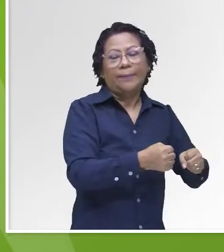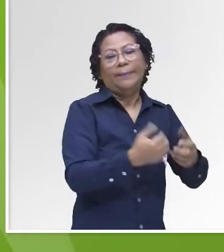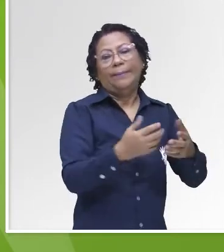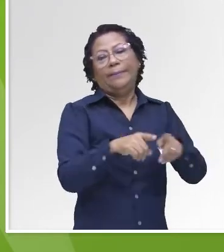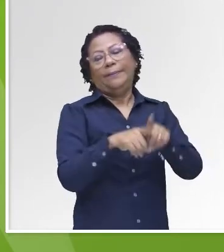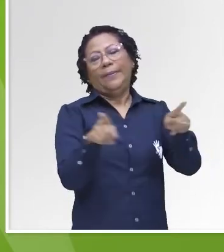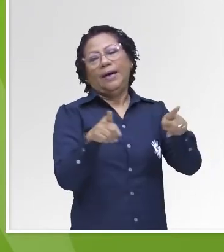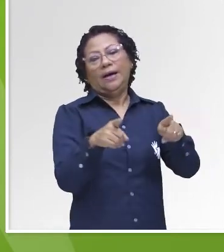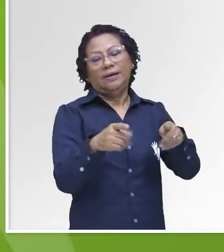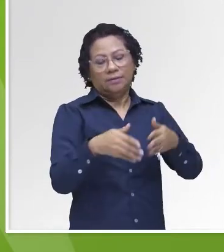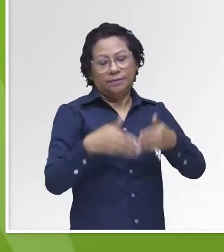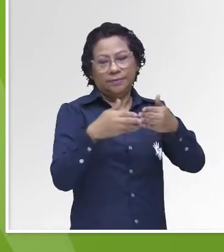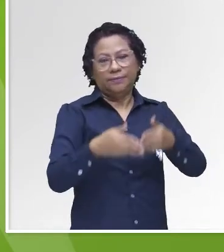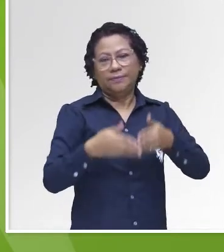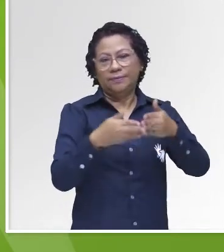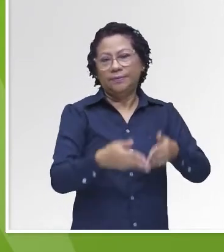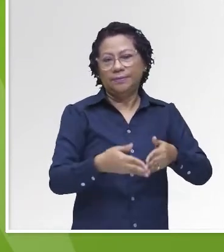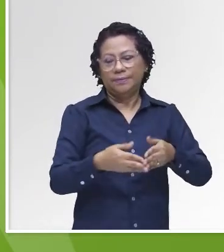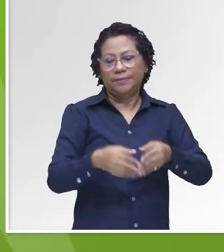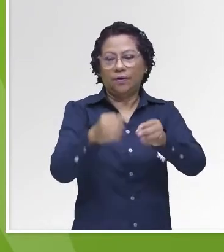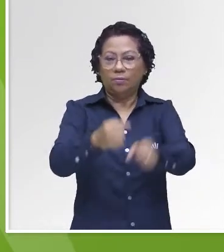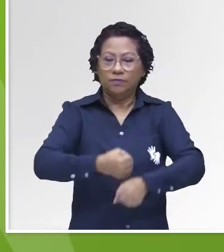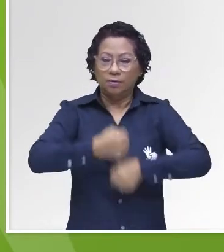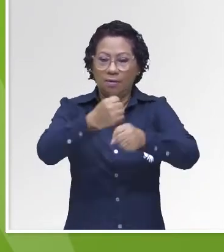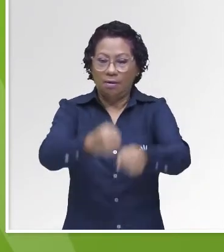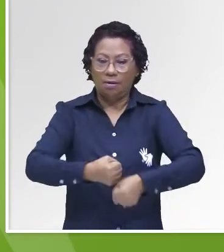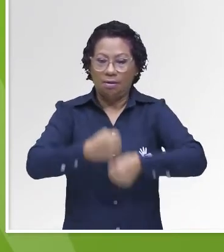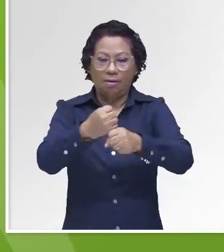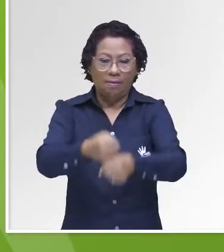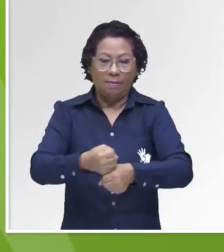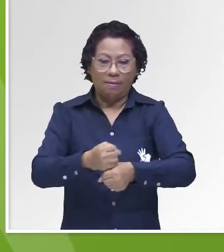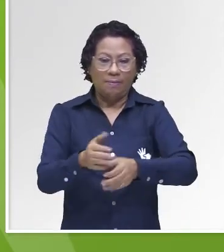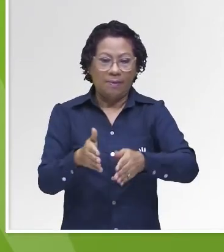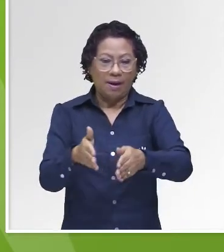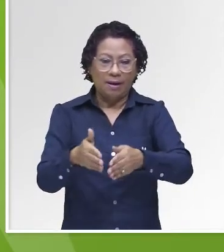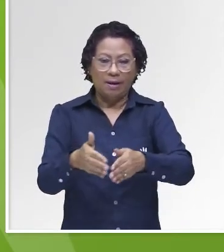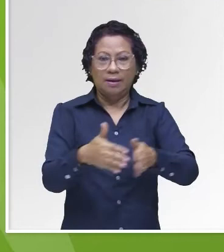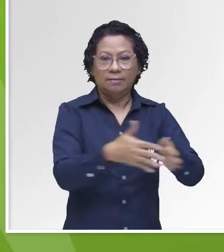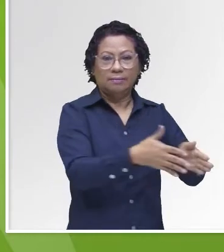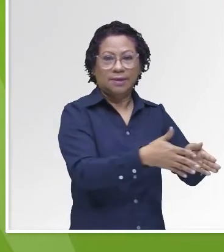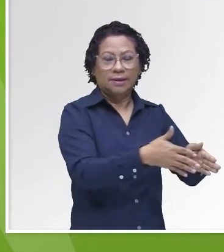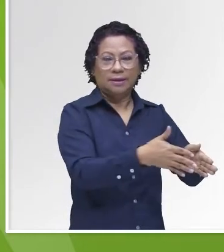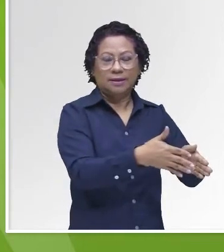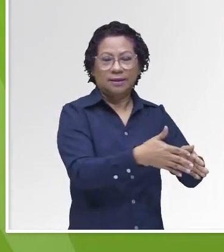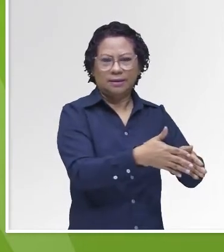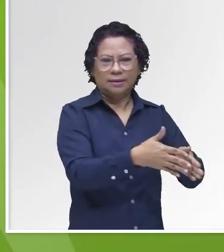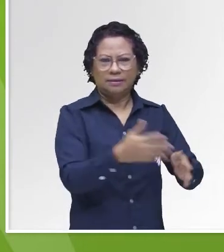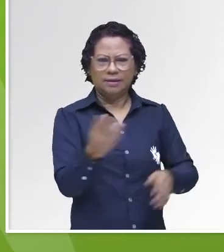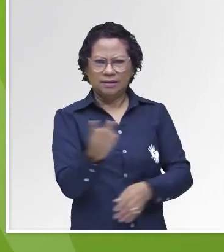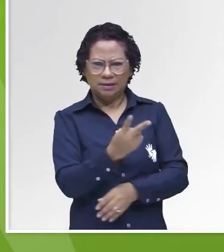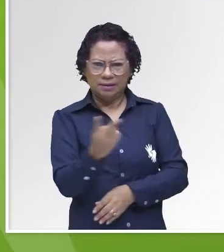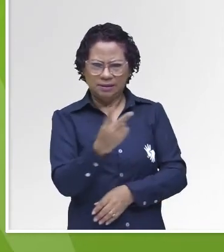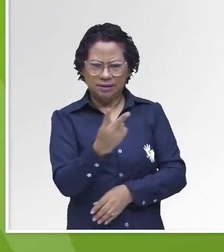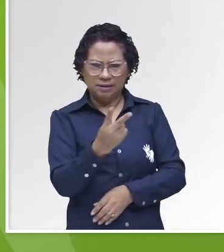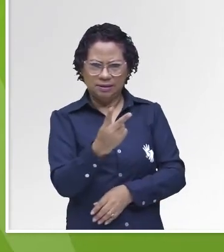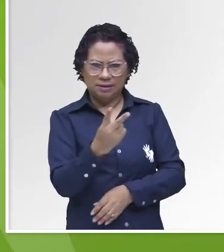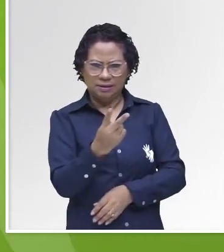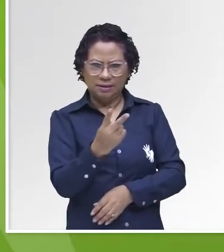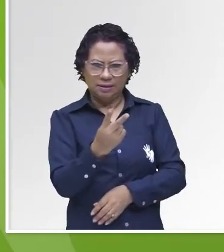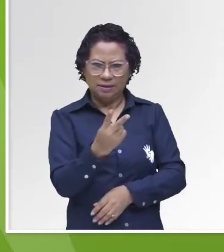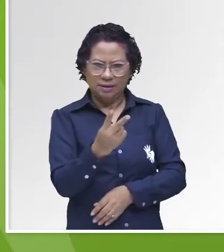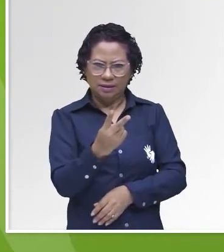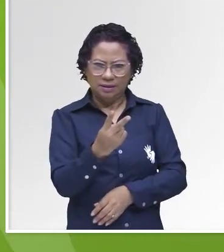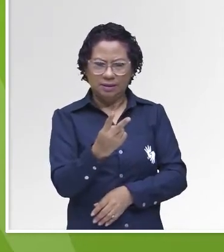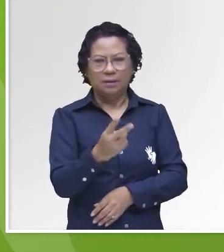lado do rio? Não. O barco vai deixar de ir para o outro lado do rio porque a correnteza está para a esquerda? Pode acontecer, mas no